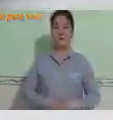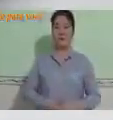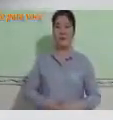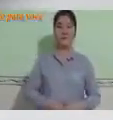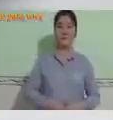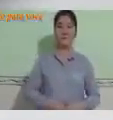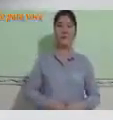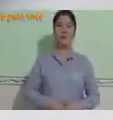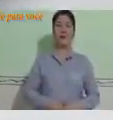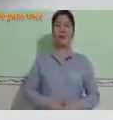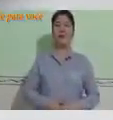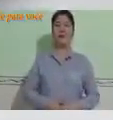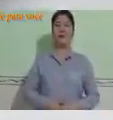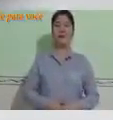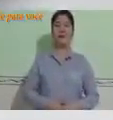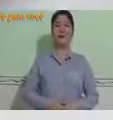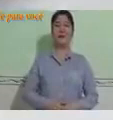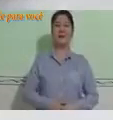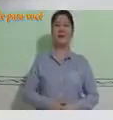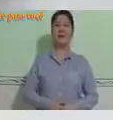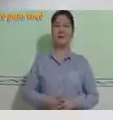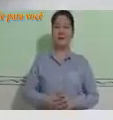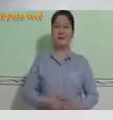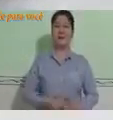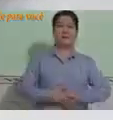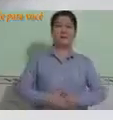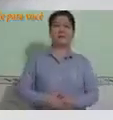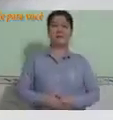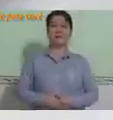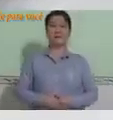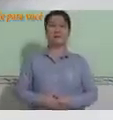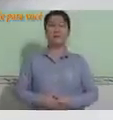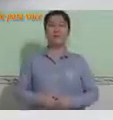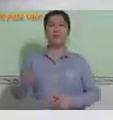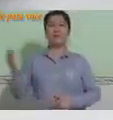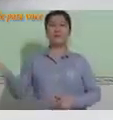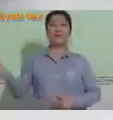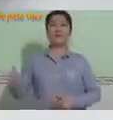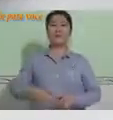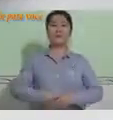Conheça mais alimentos ricos em açúcar em 2 pontos: alimentos ricos em açúcar.